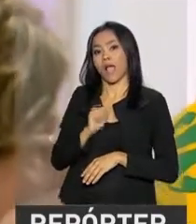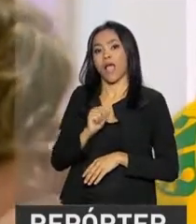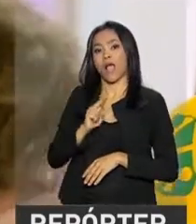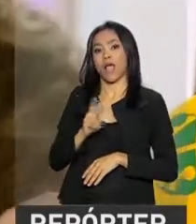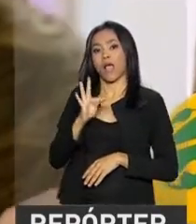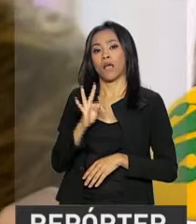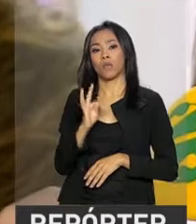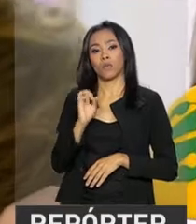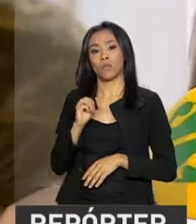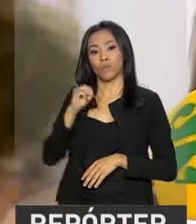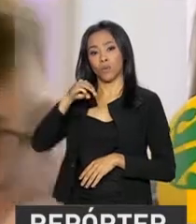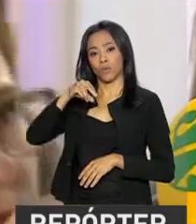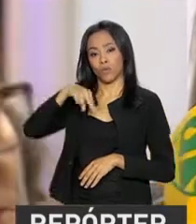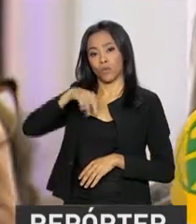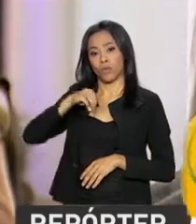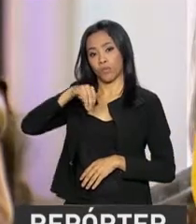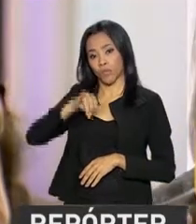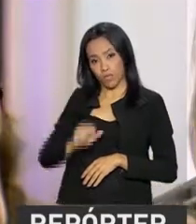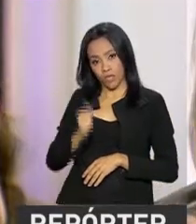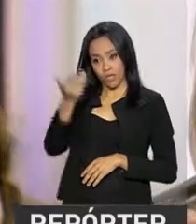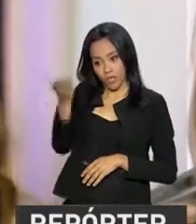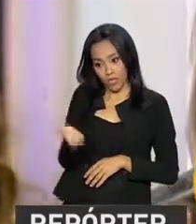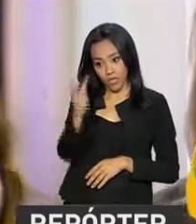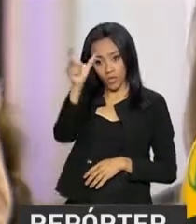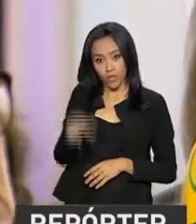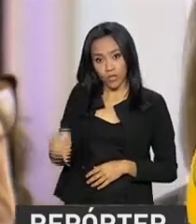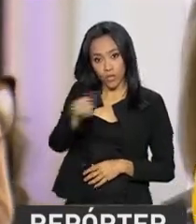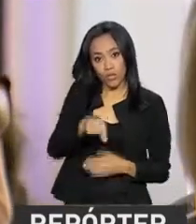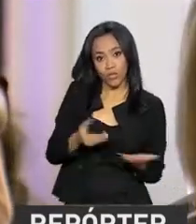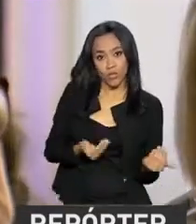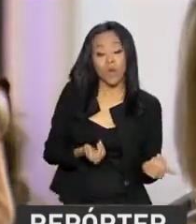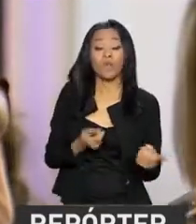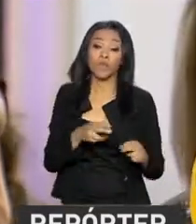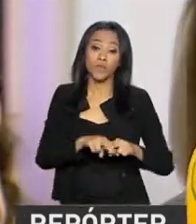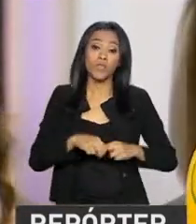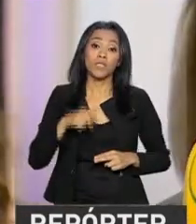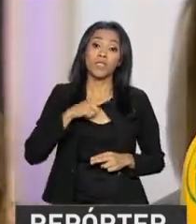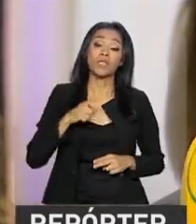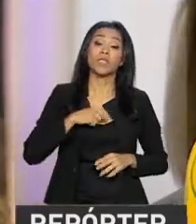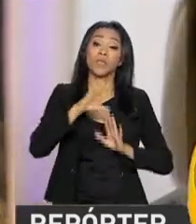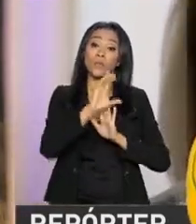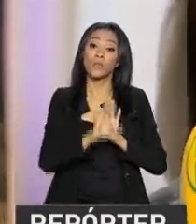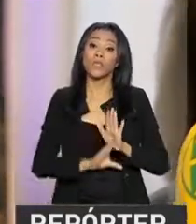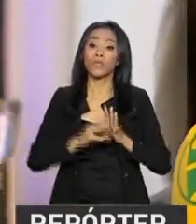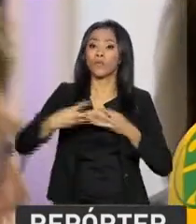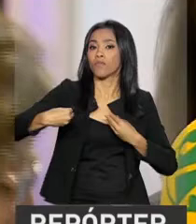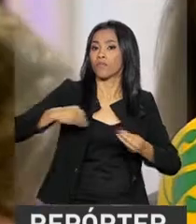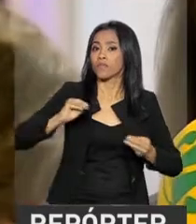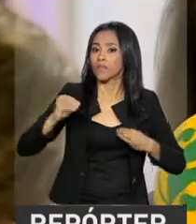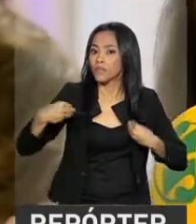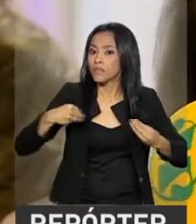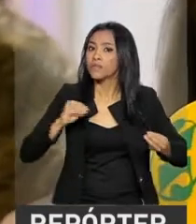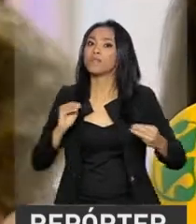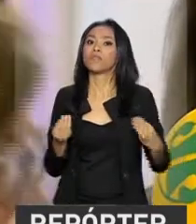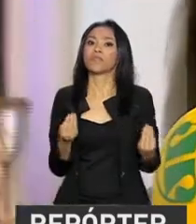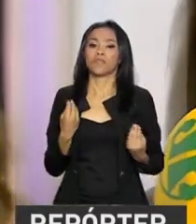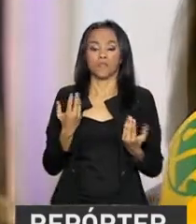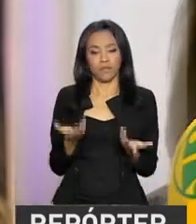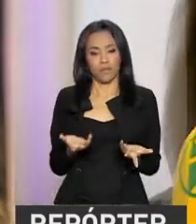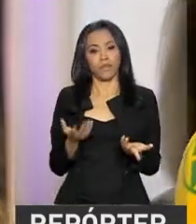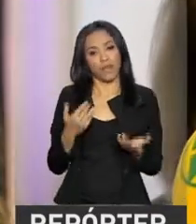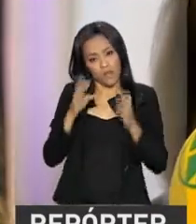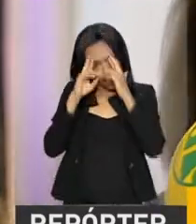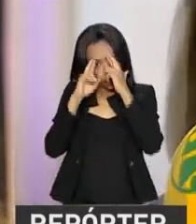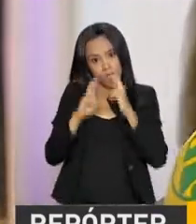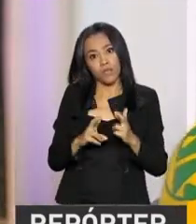projetos de vida e para isso você precisa ter currículos que sejam mais flexíveis respeitando é evidentemente a